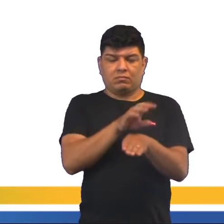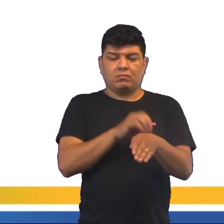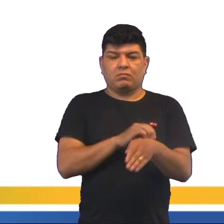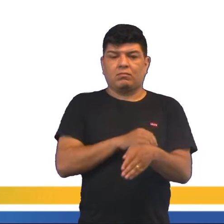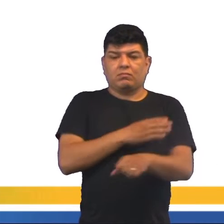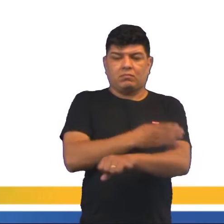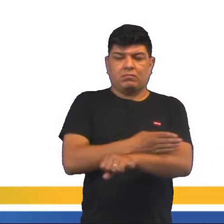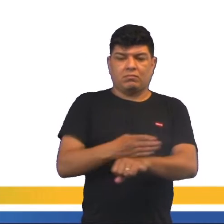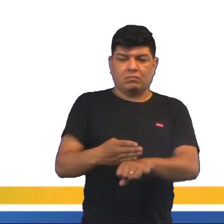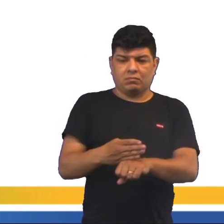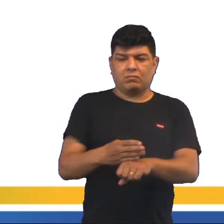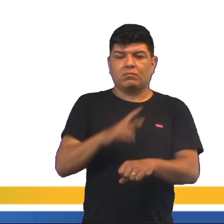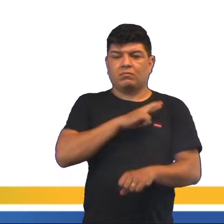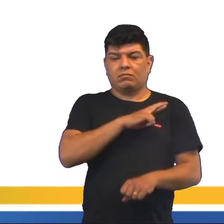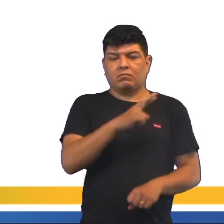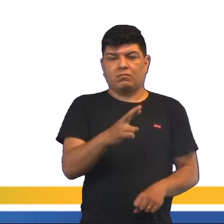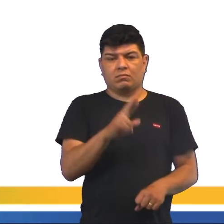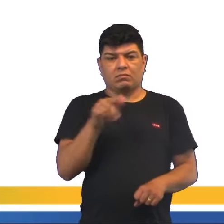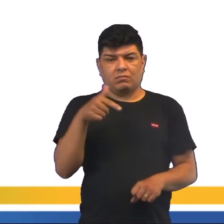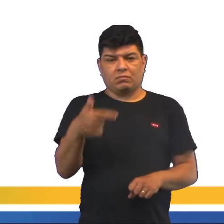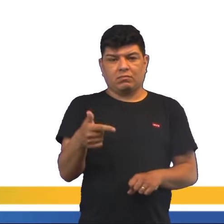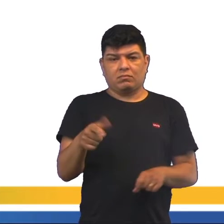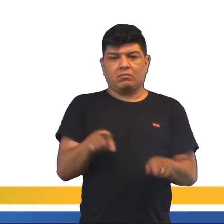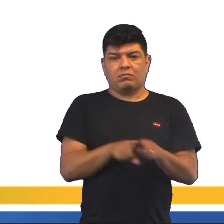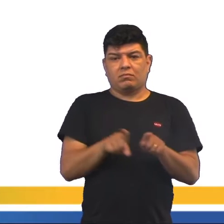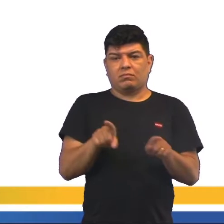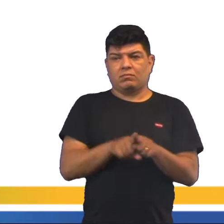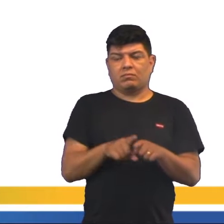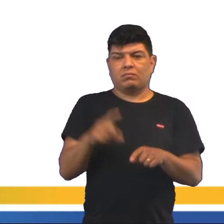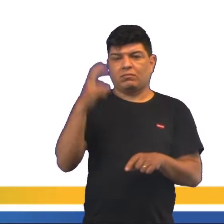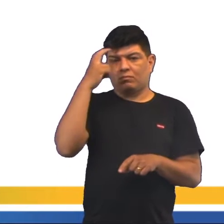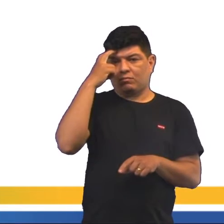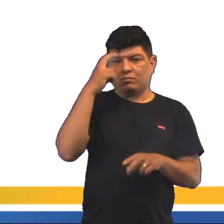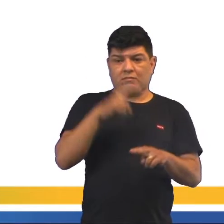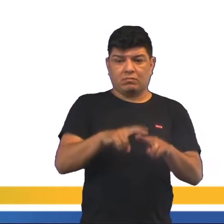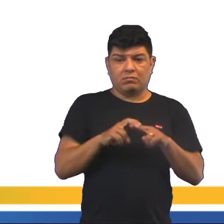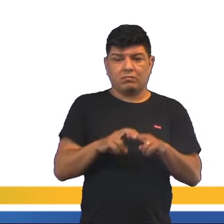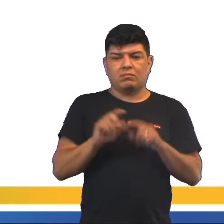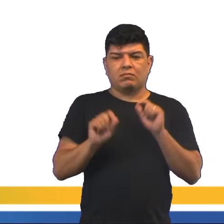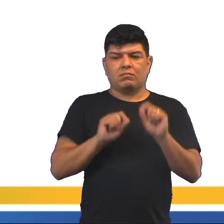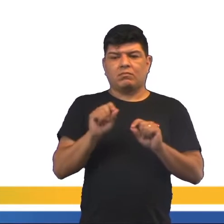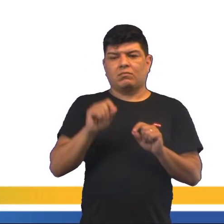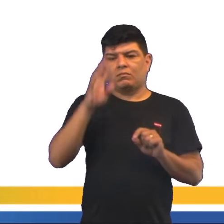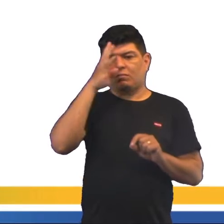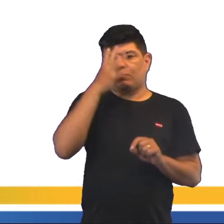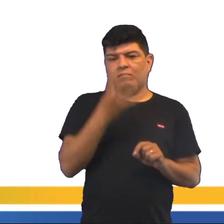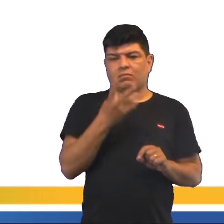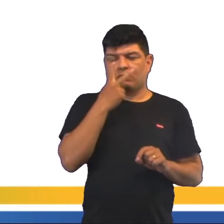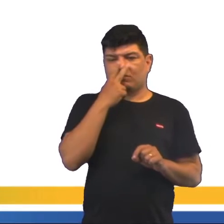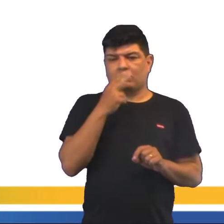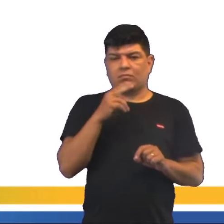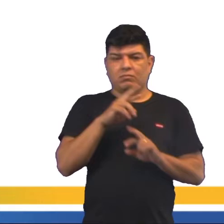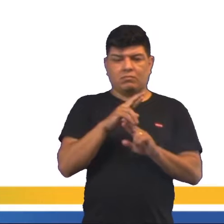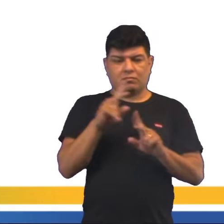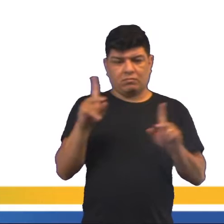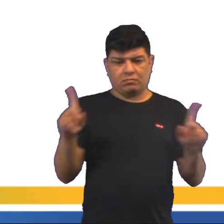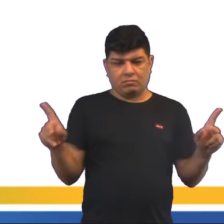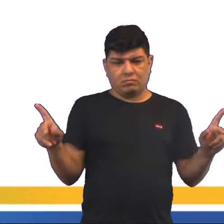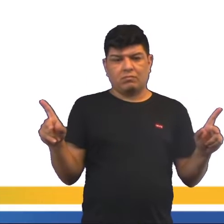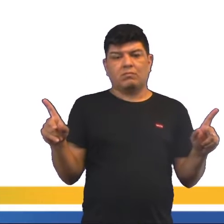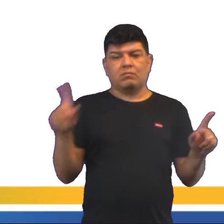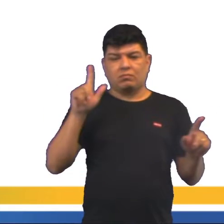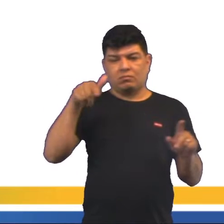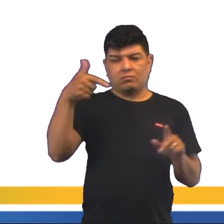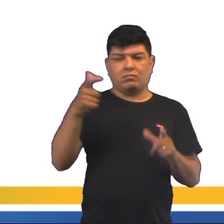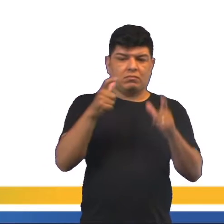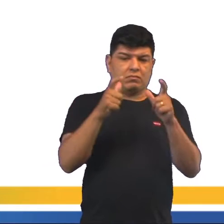em hábitos, costumes, religião e outros aspectos culturais, o que resulta naquela aversão ao que veio